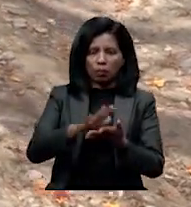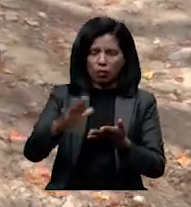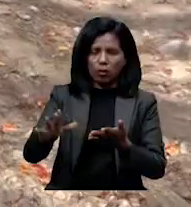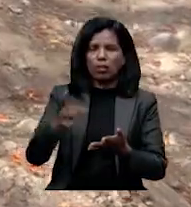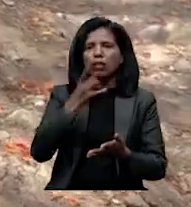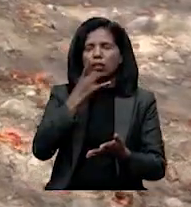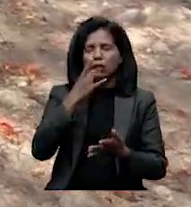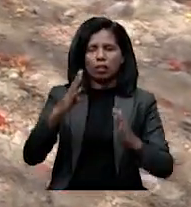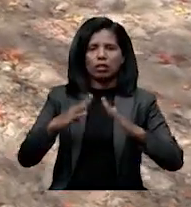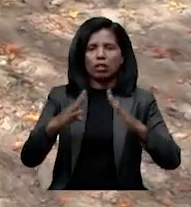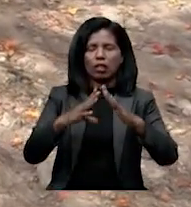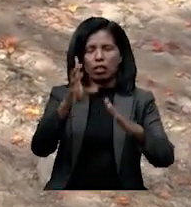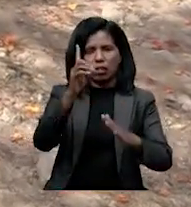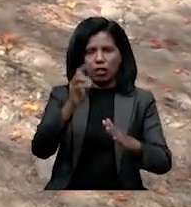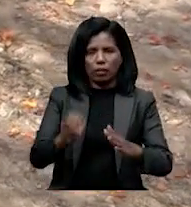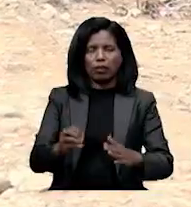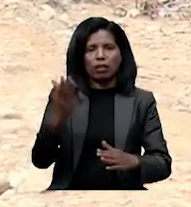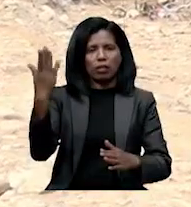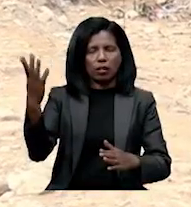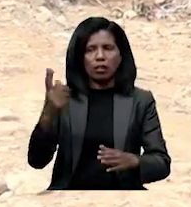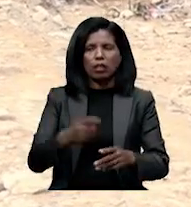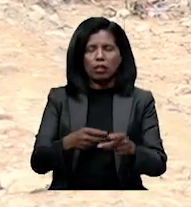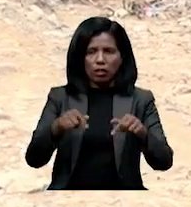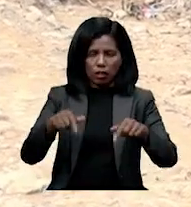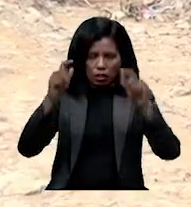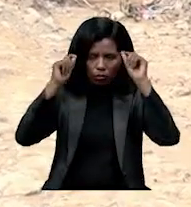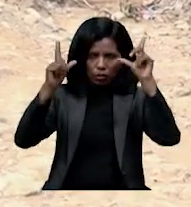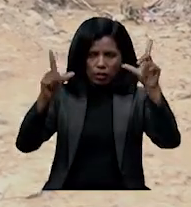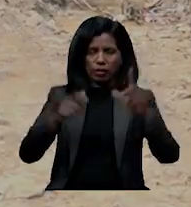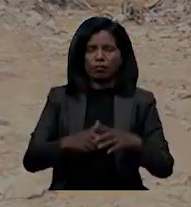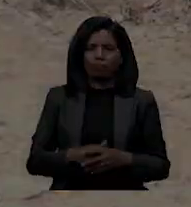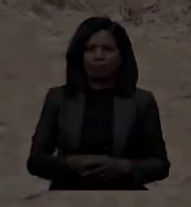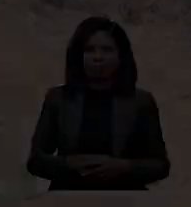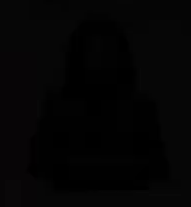eletricidade e a cidade de Dili, to área rural Sira e a território nacional. Abraão Amaral, GMN.